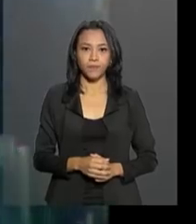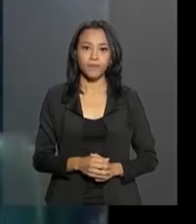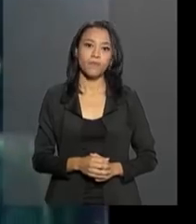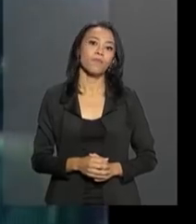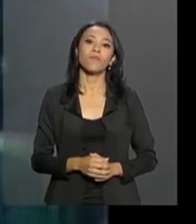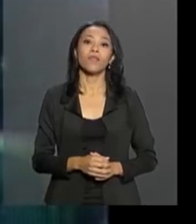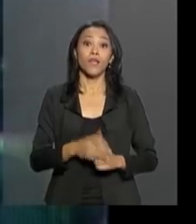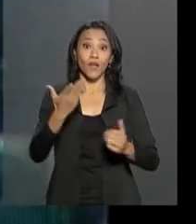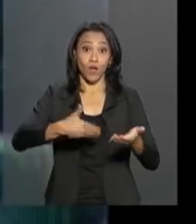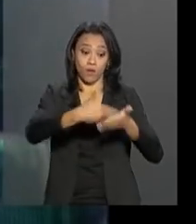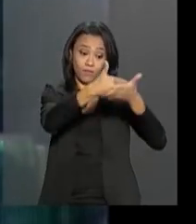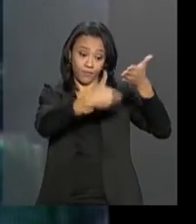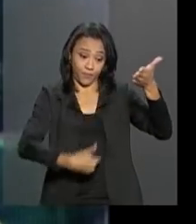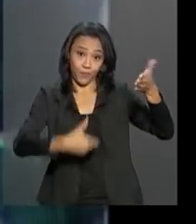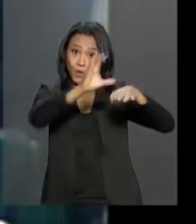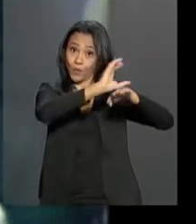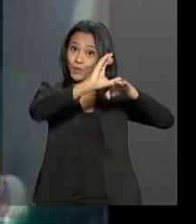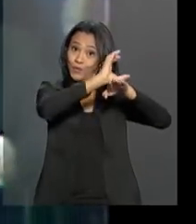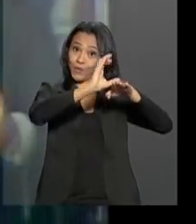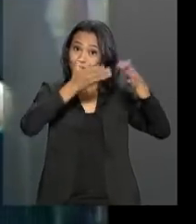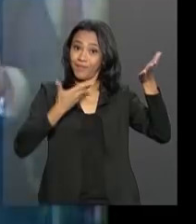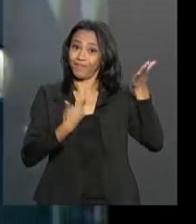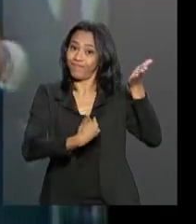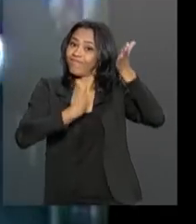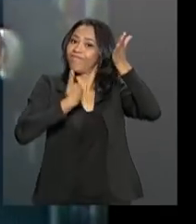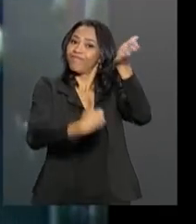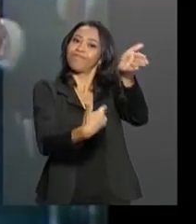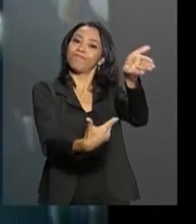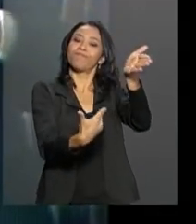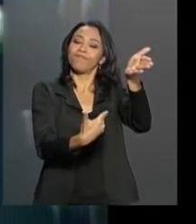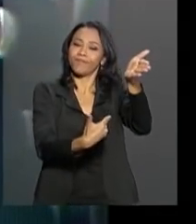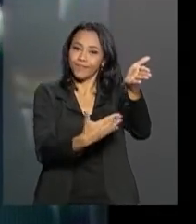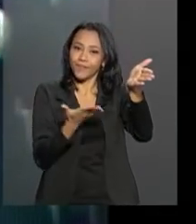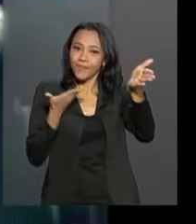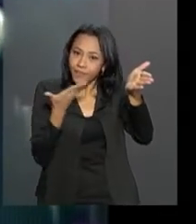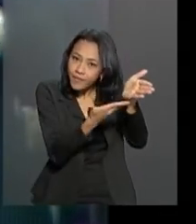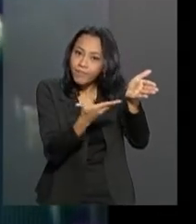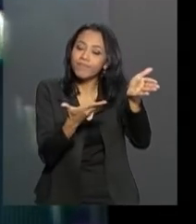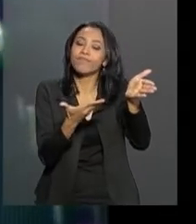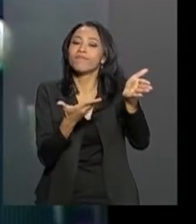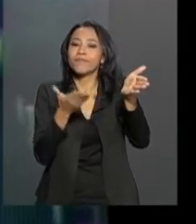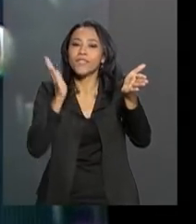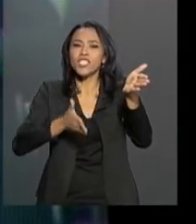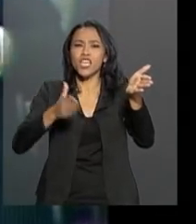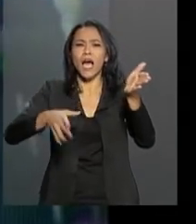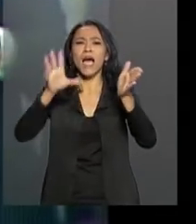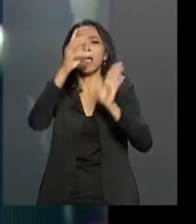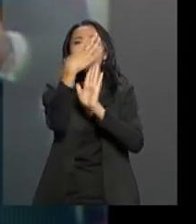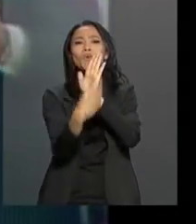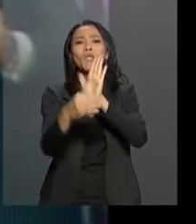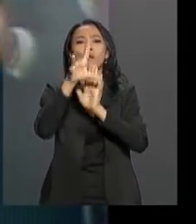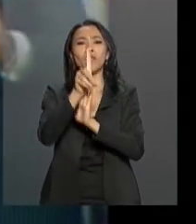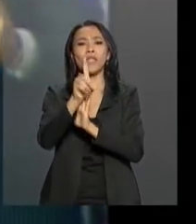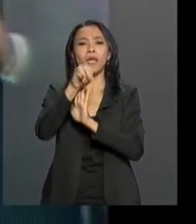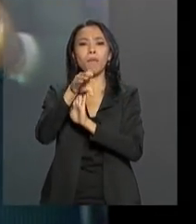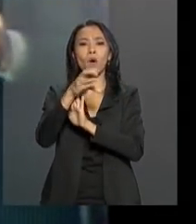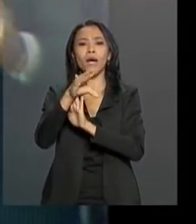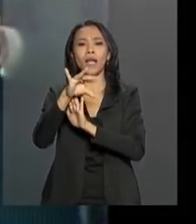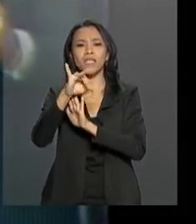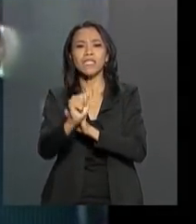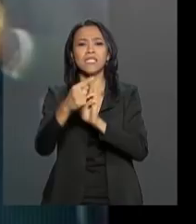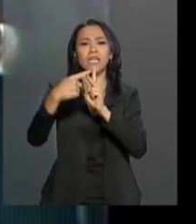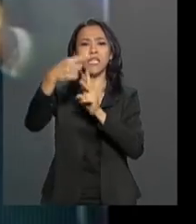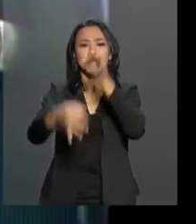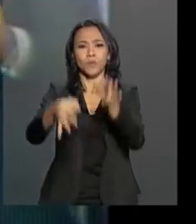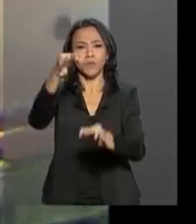o documento da liberdade, da dignidade, da democracia, da